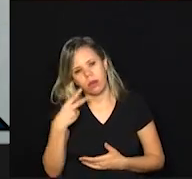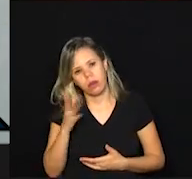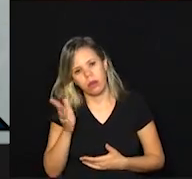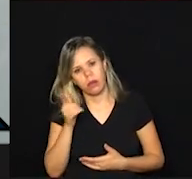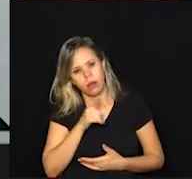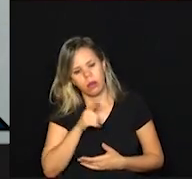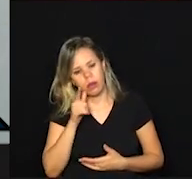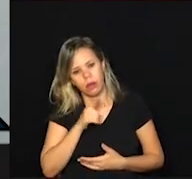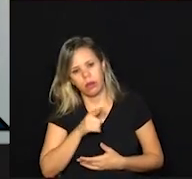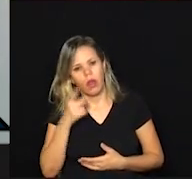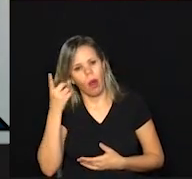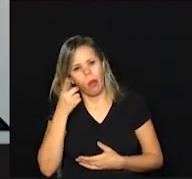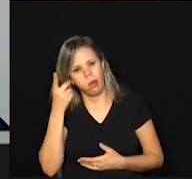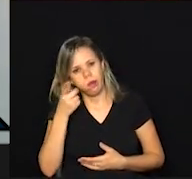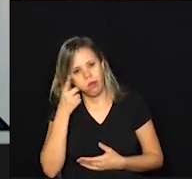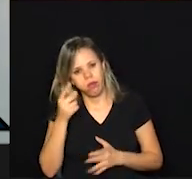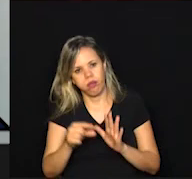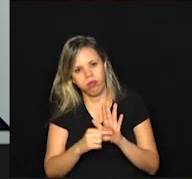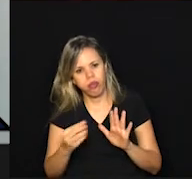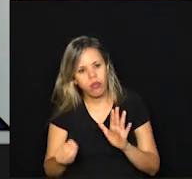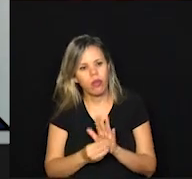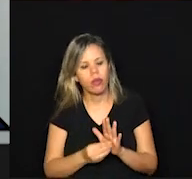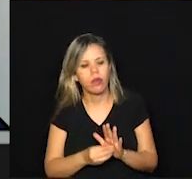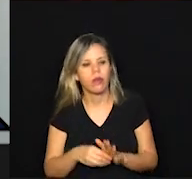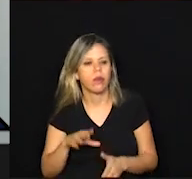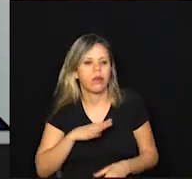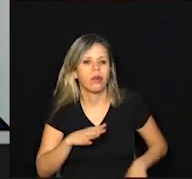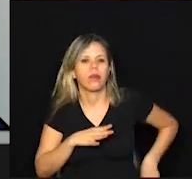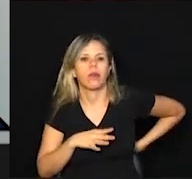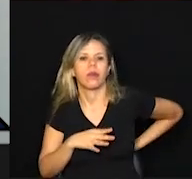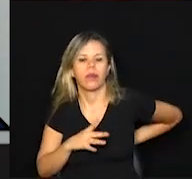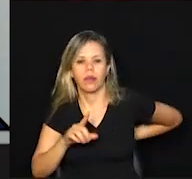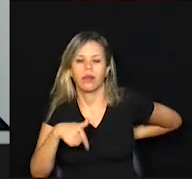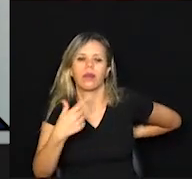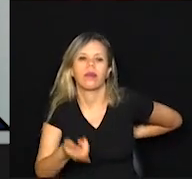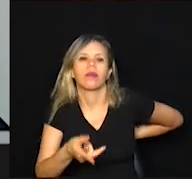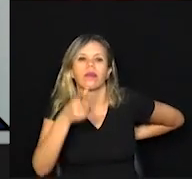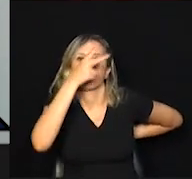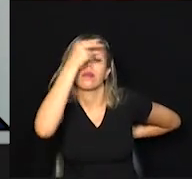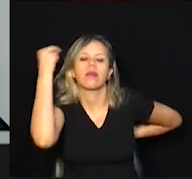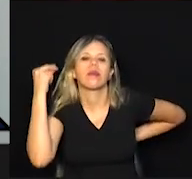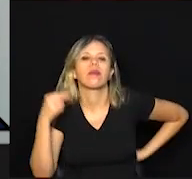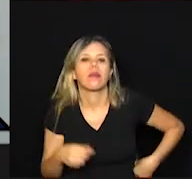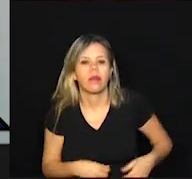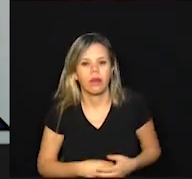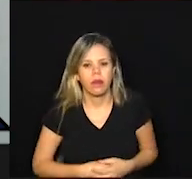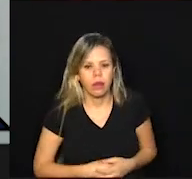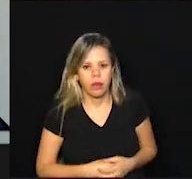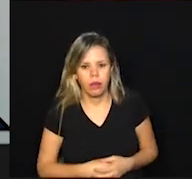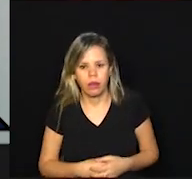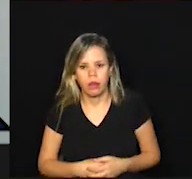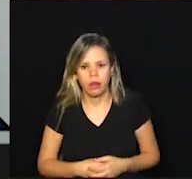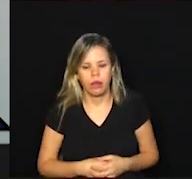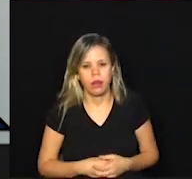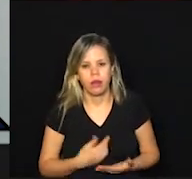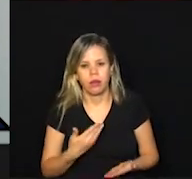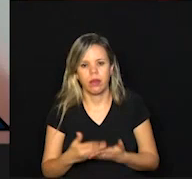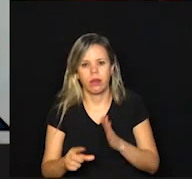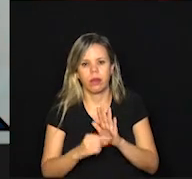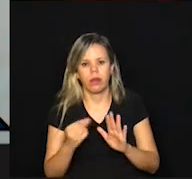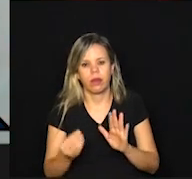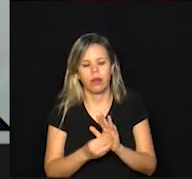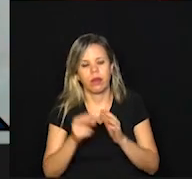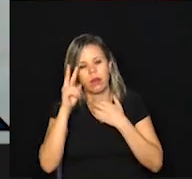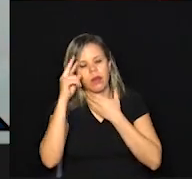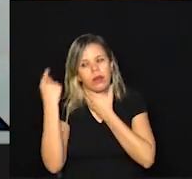também Já conseguiram com seus deputados emendas para a cidade e depois a prefeitura perde a emenda eu